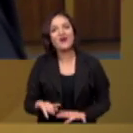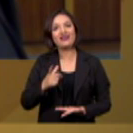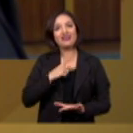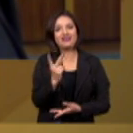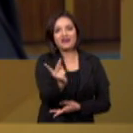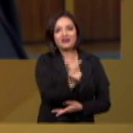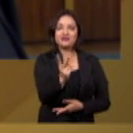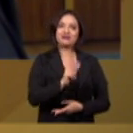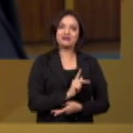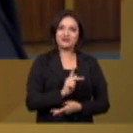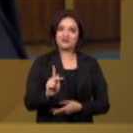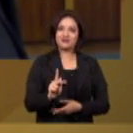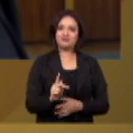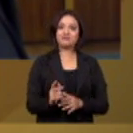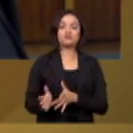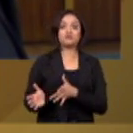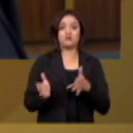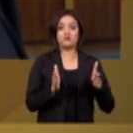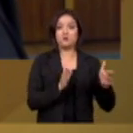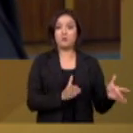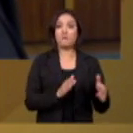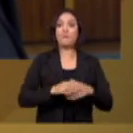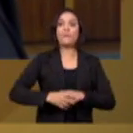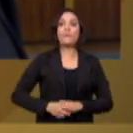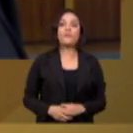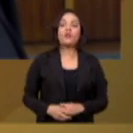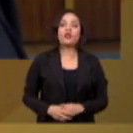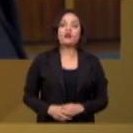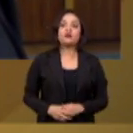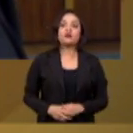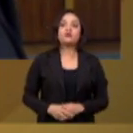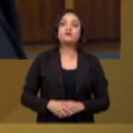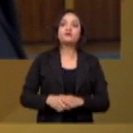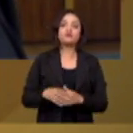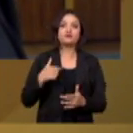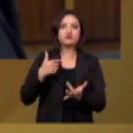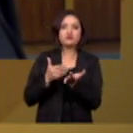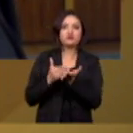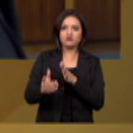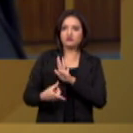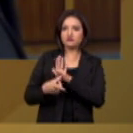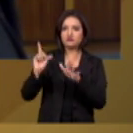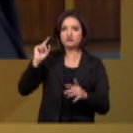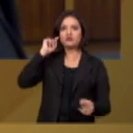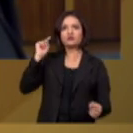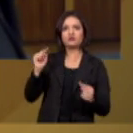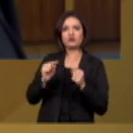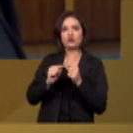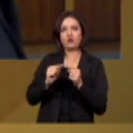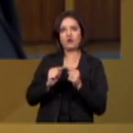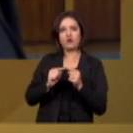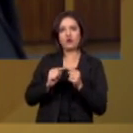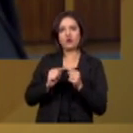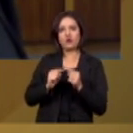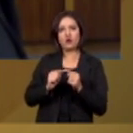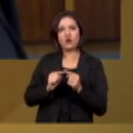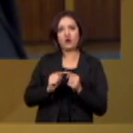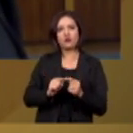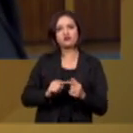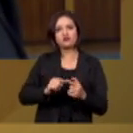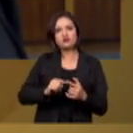direção de vocês eu desde o início concordavam com a posição do ministro usa